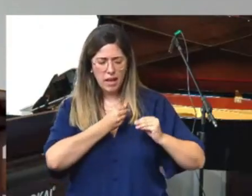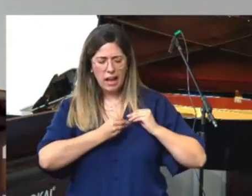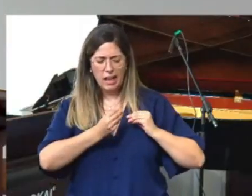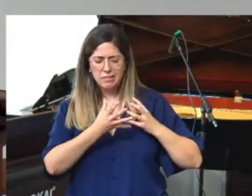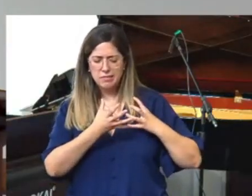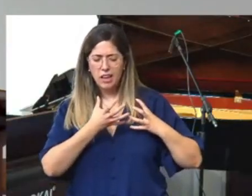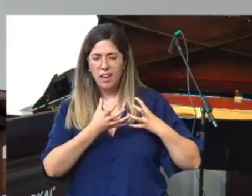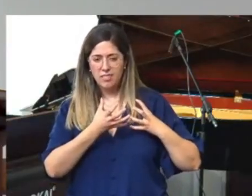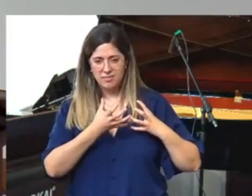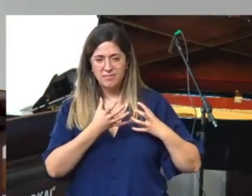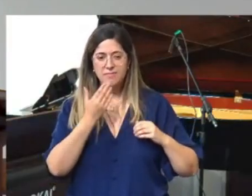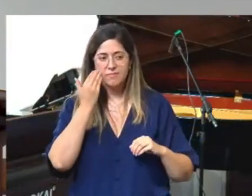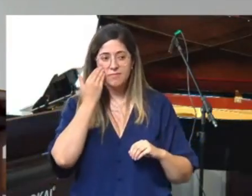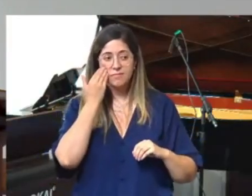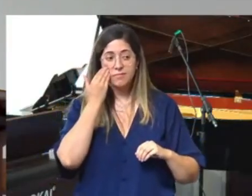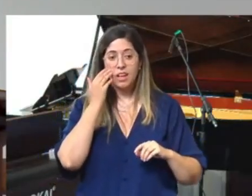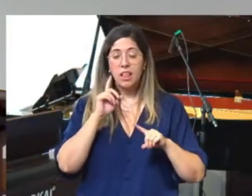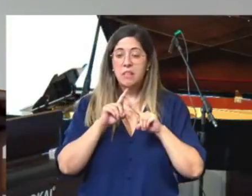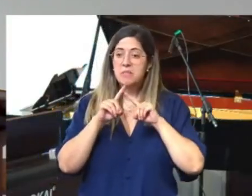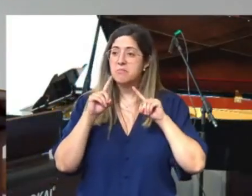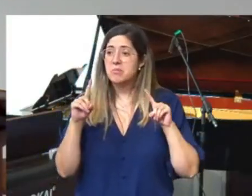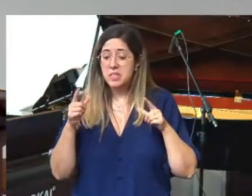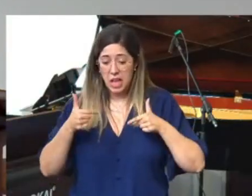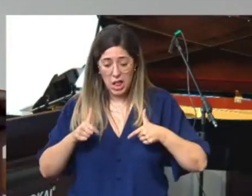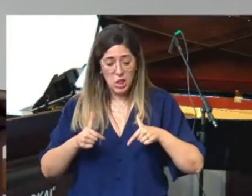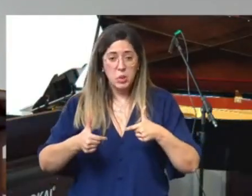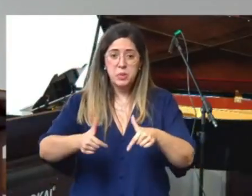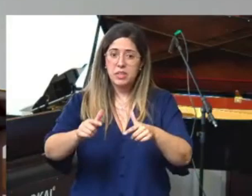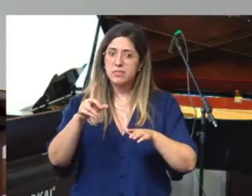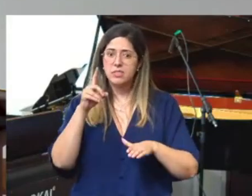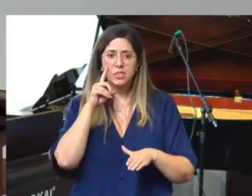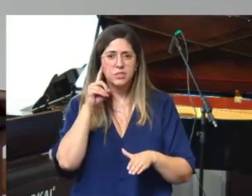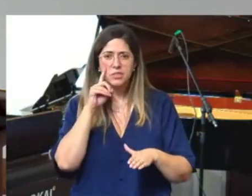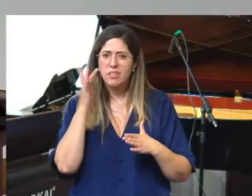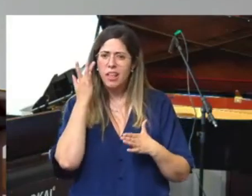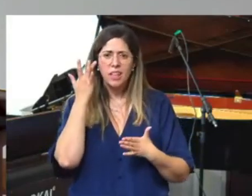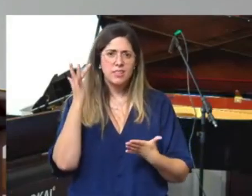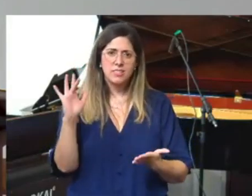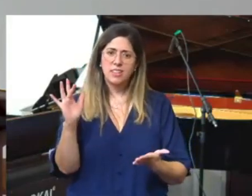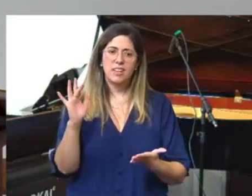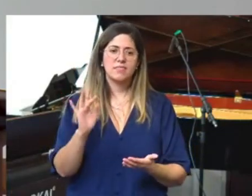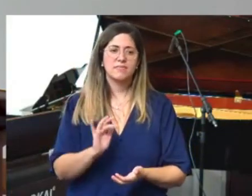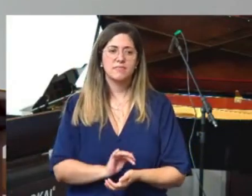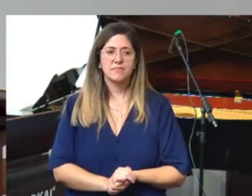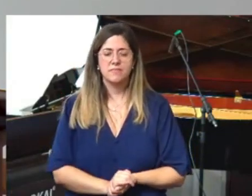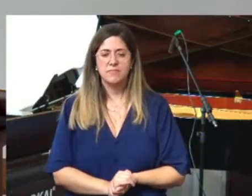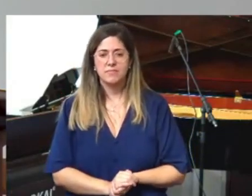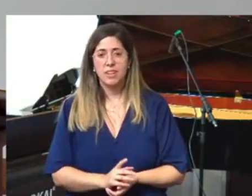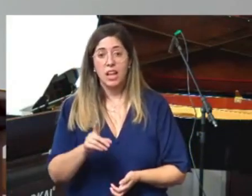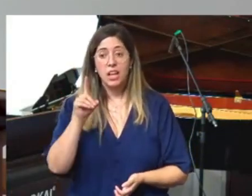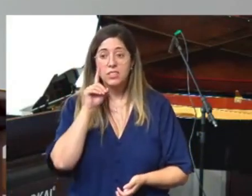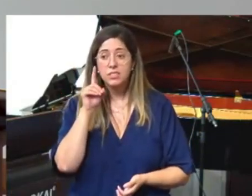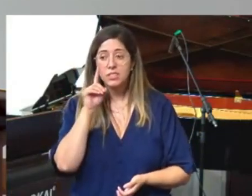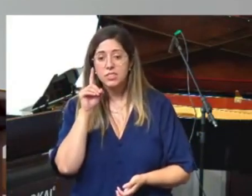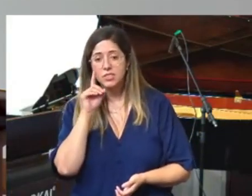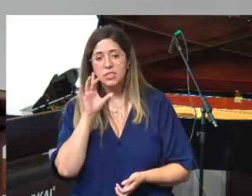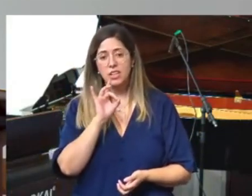ímpias com o que você tem lutado a cada dia, com o qual cada um de nós temos